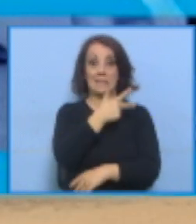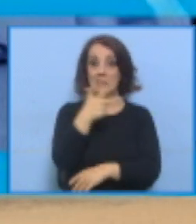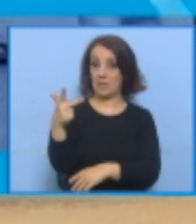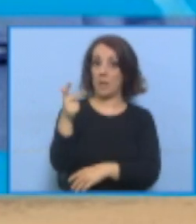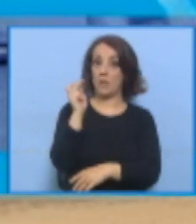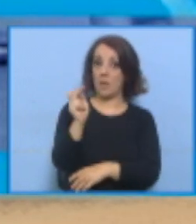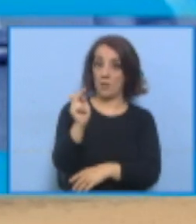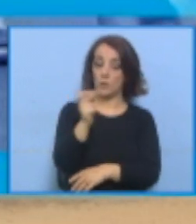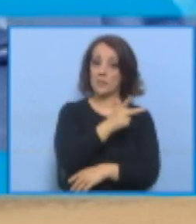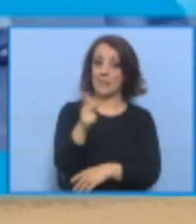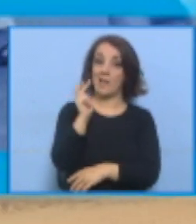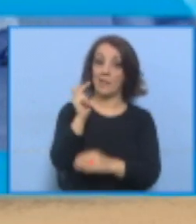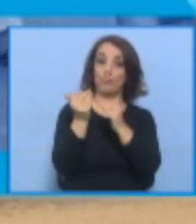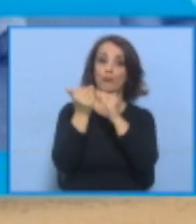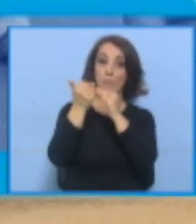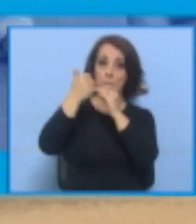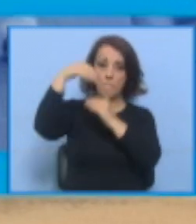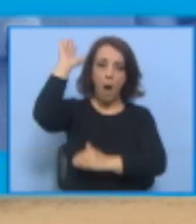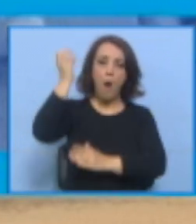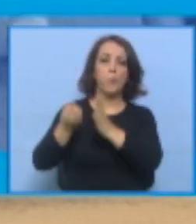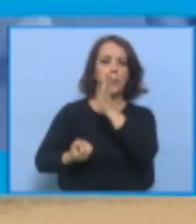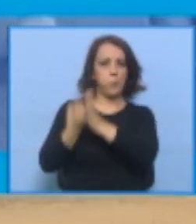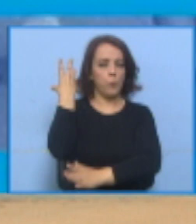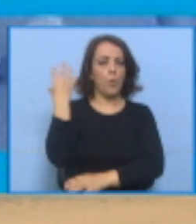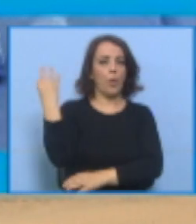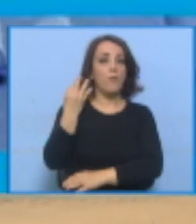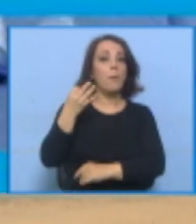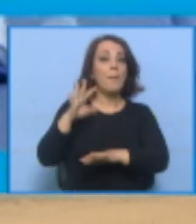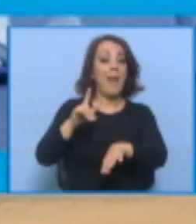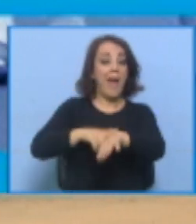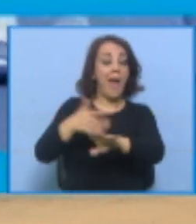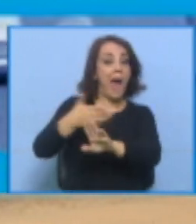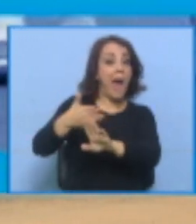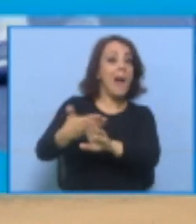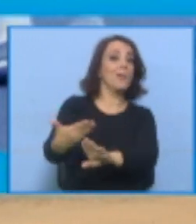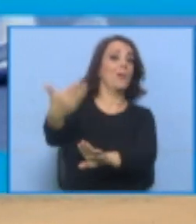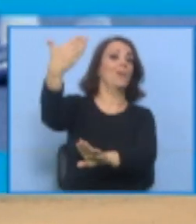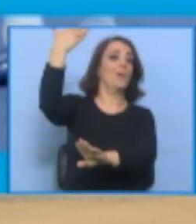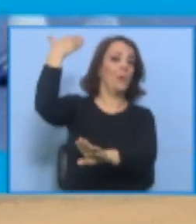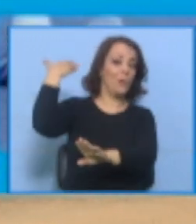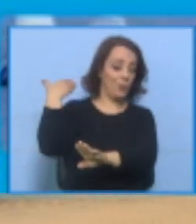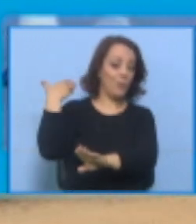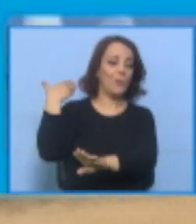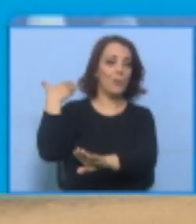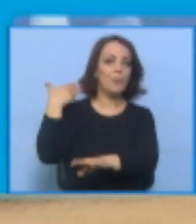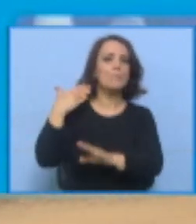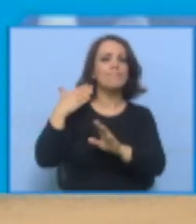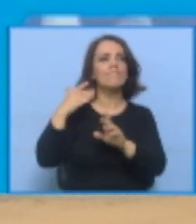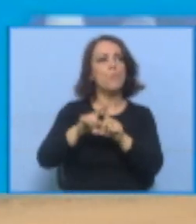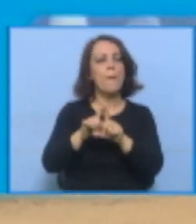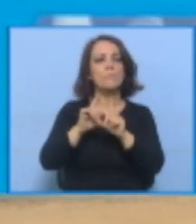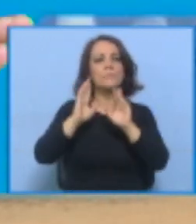enquadramentos laborais? Nasceu há 100 anos numa situação em que era necessário que